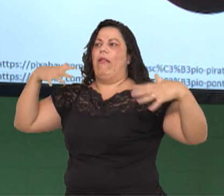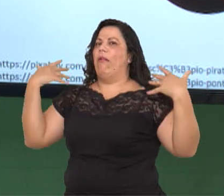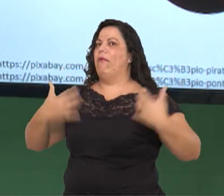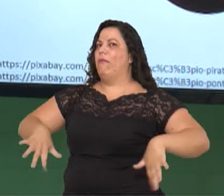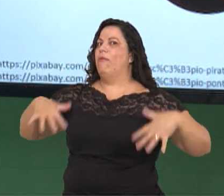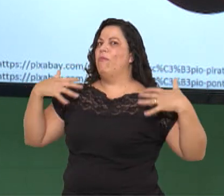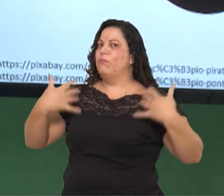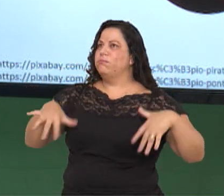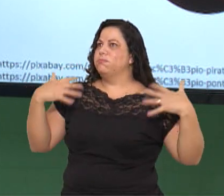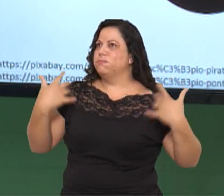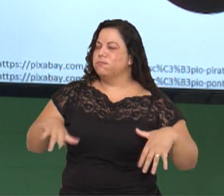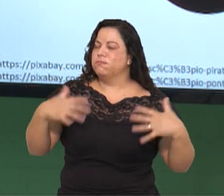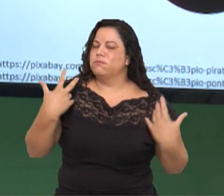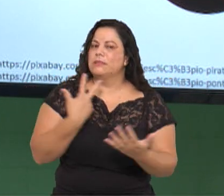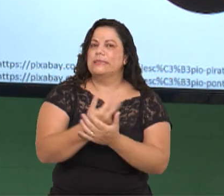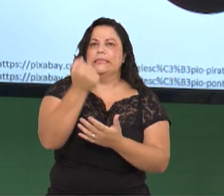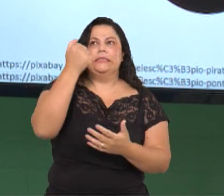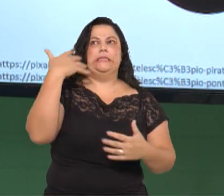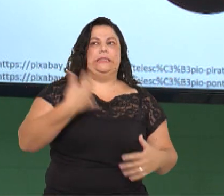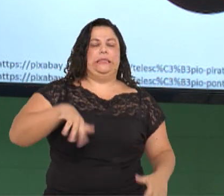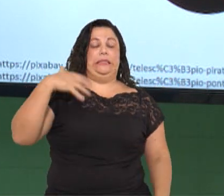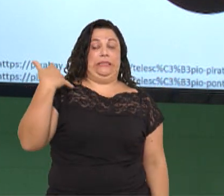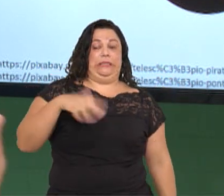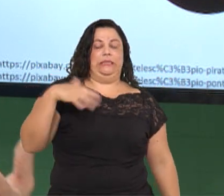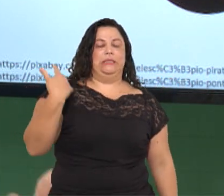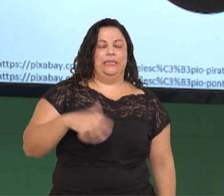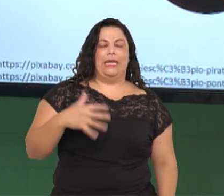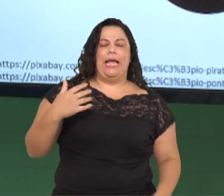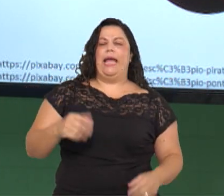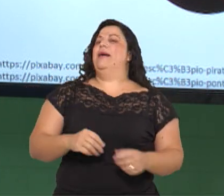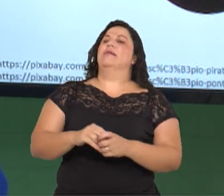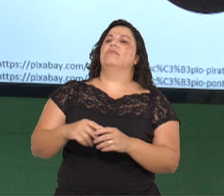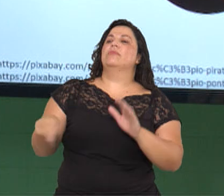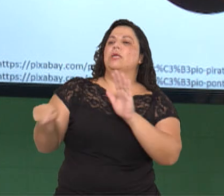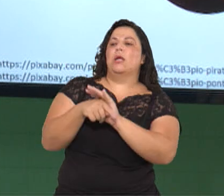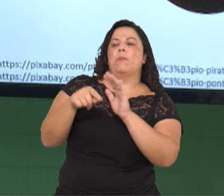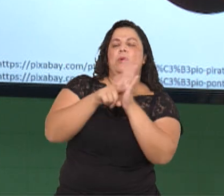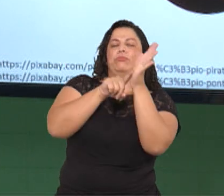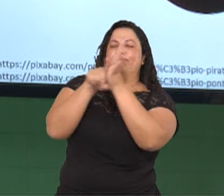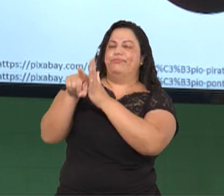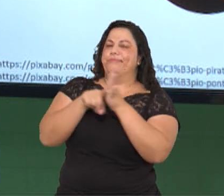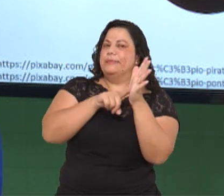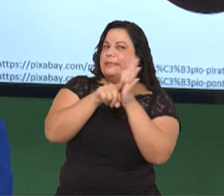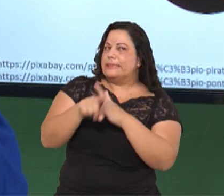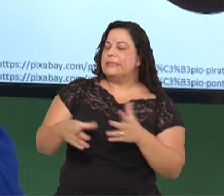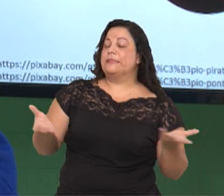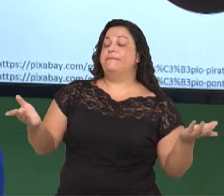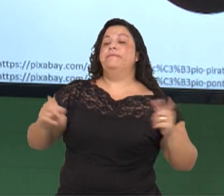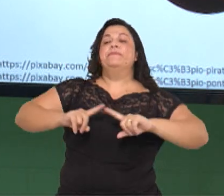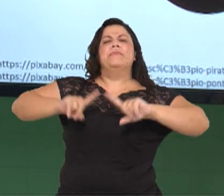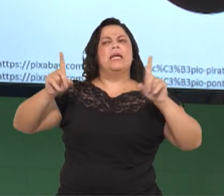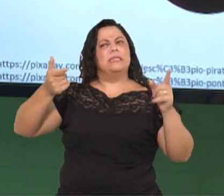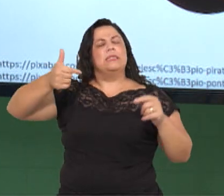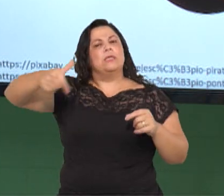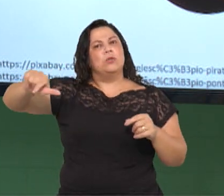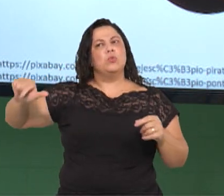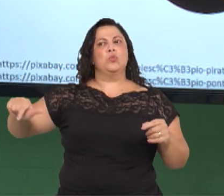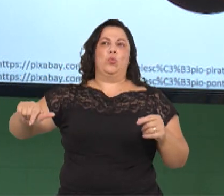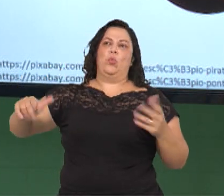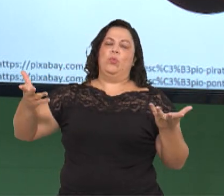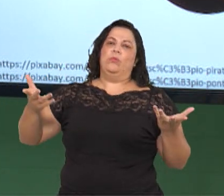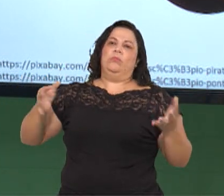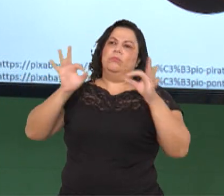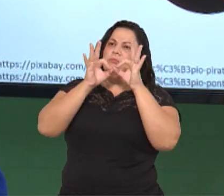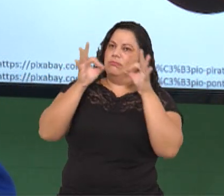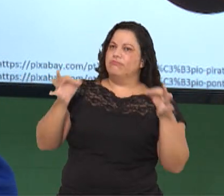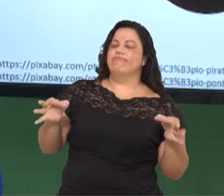que a gente não pode ter acesso, que são de pesquisadores e centros de pesquisa. Mas tem telescópios que a gente consegue comprar,